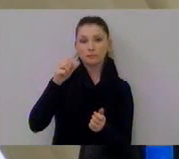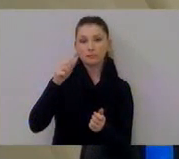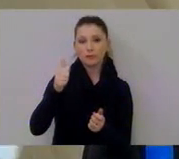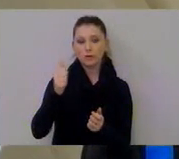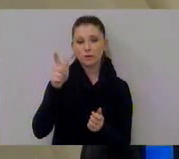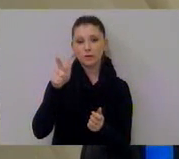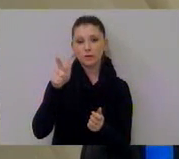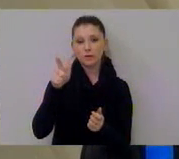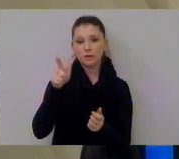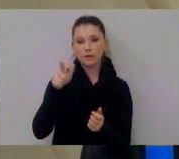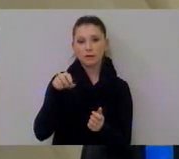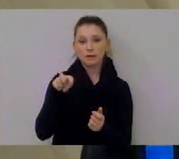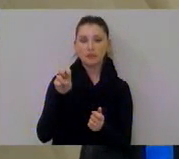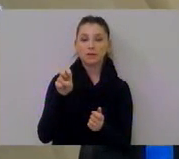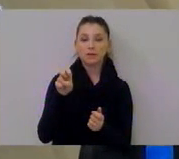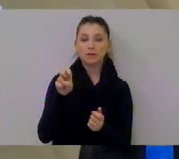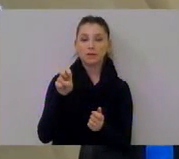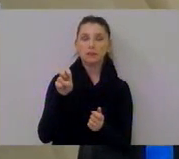301/2015. Autoria,